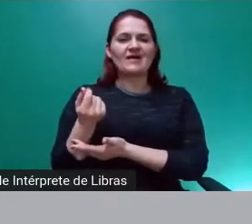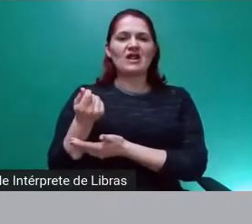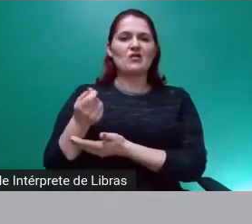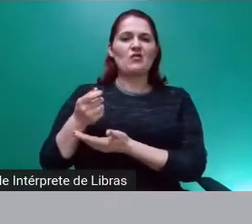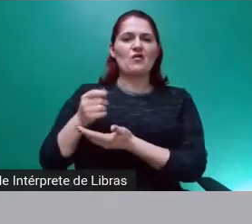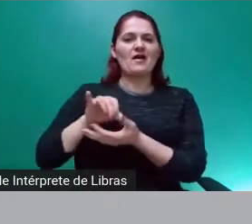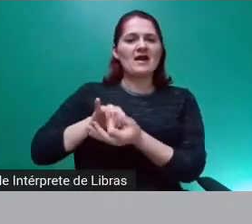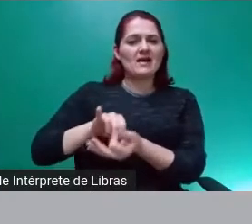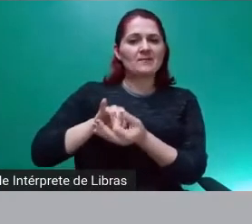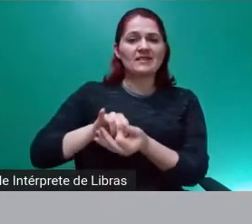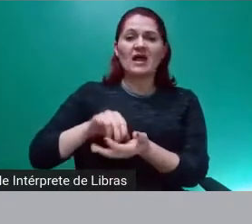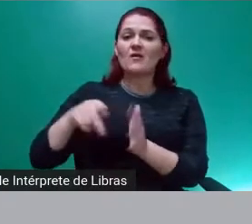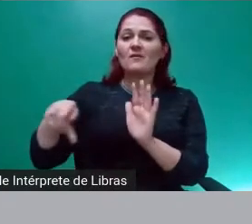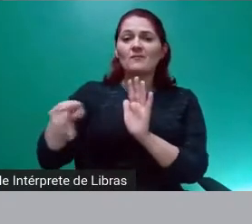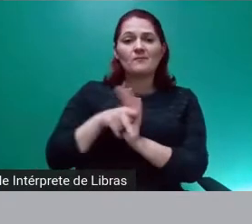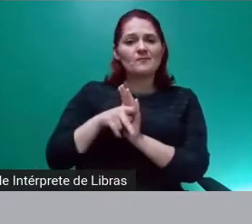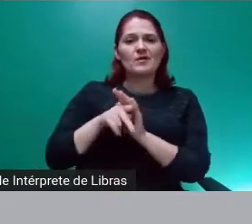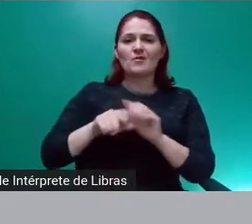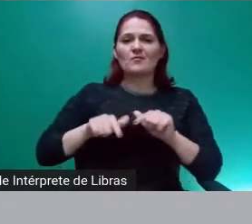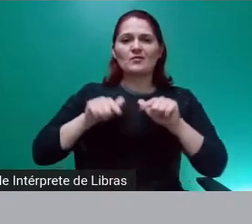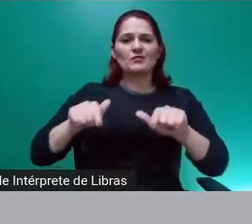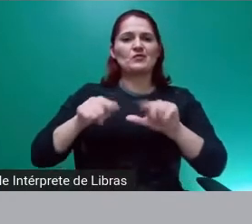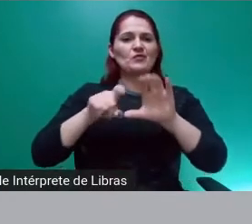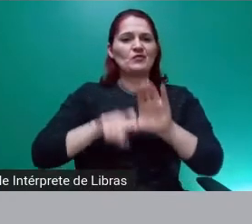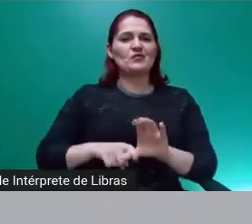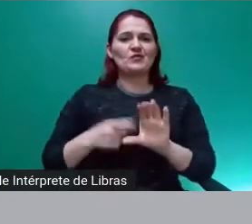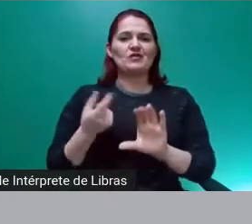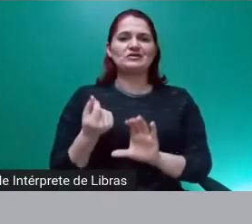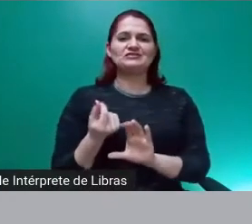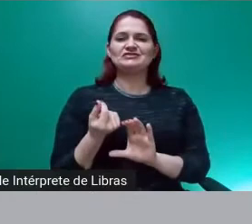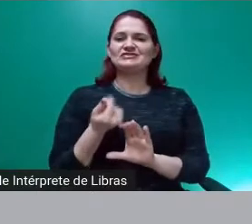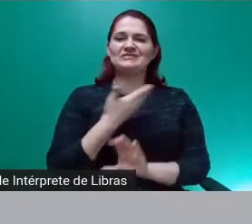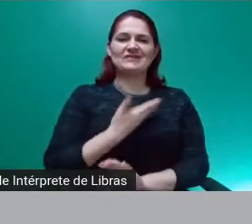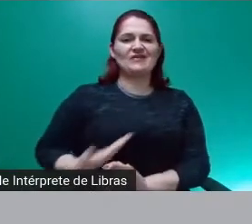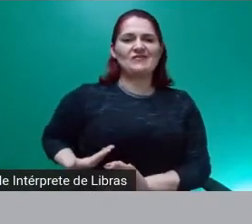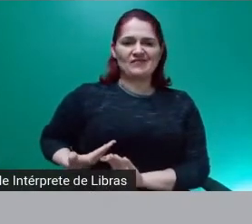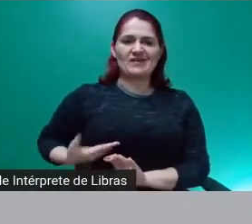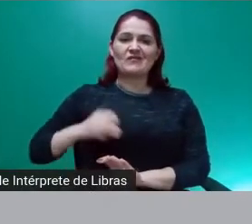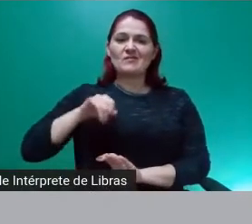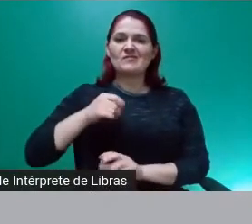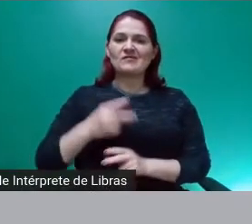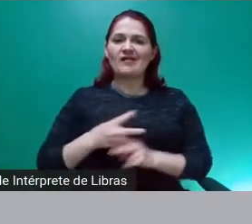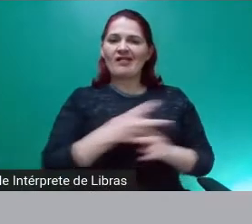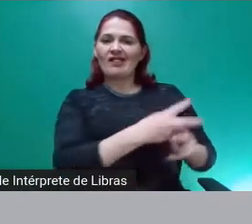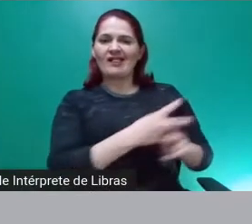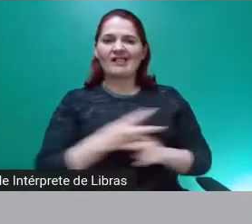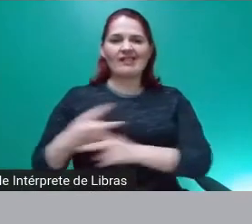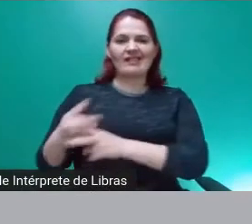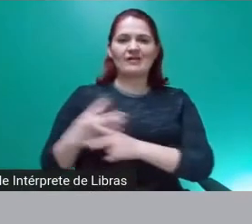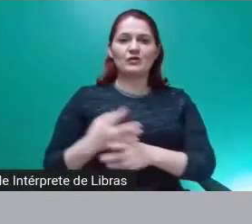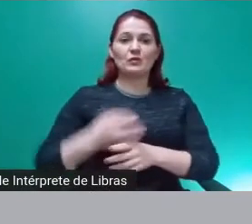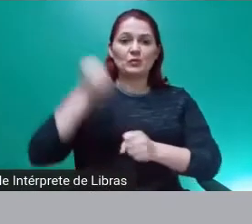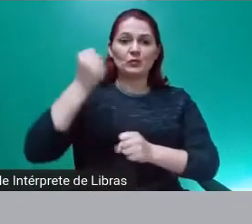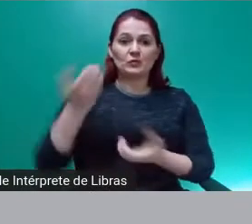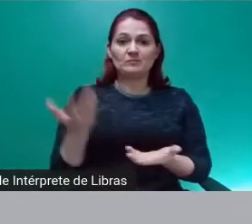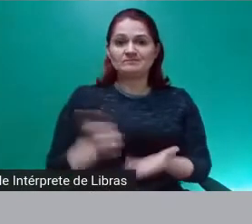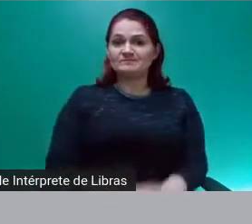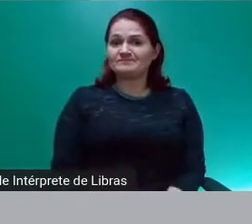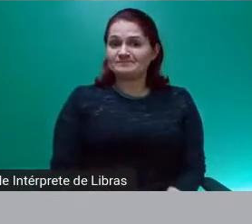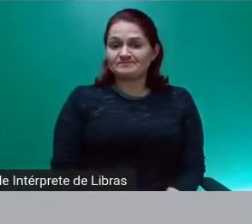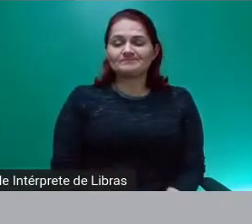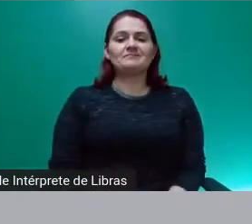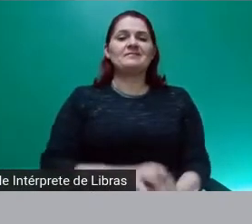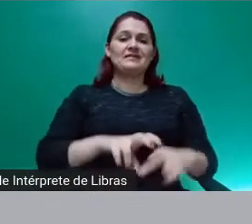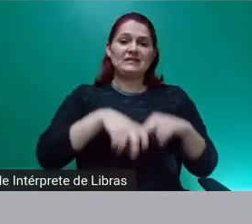meios de produção, que vão gerar lucros. E esse fundamento é que a gente tem que superar, a rigor, tem que